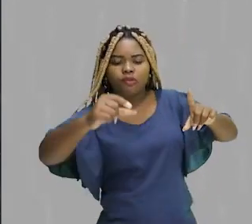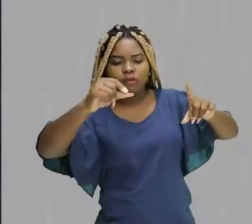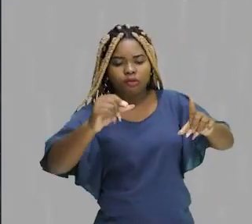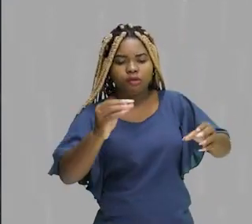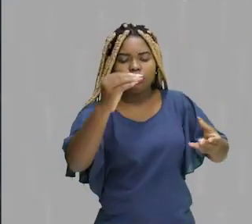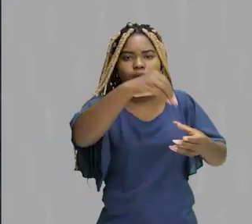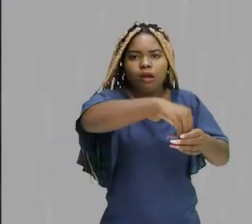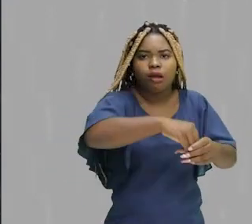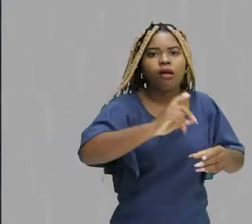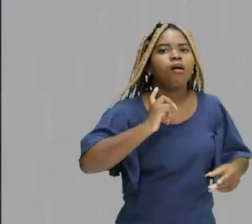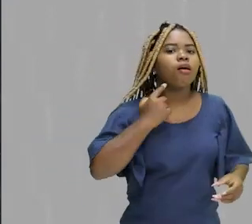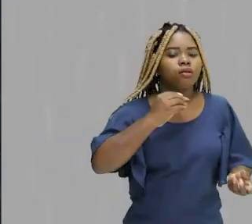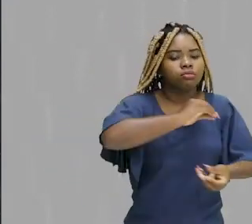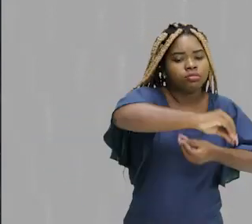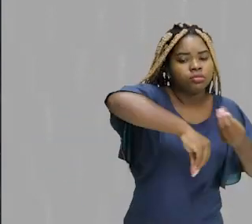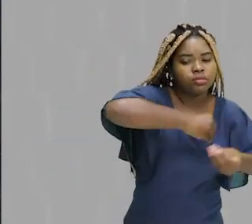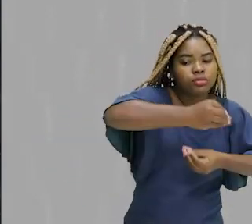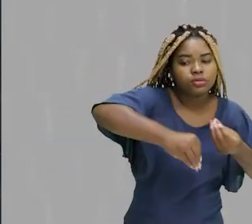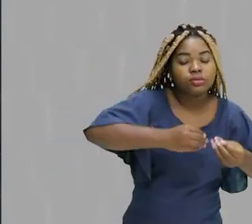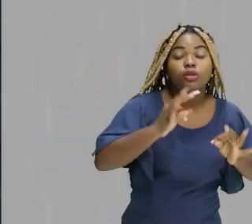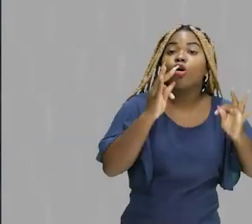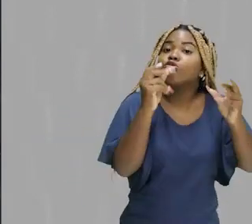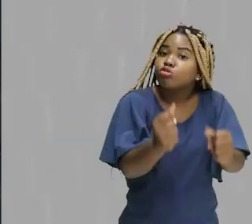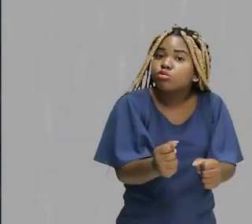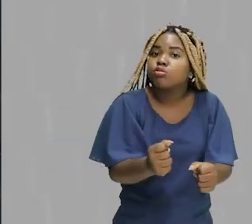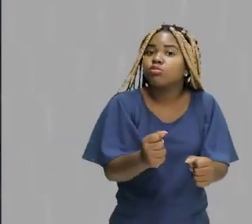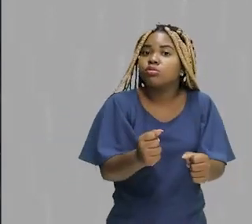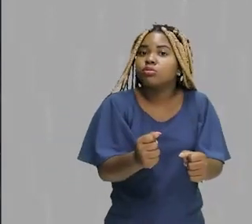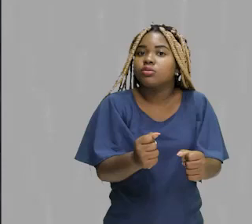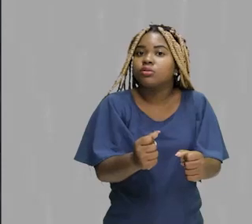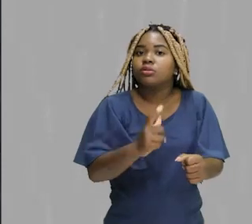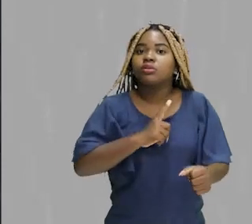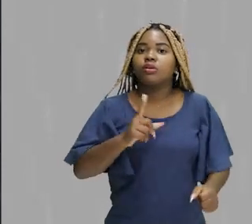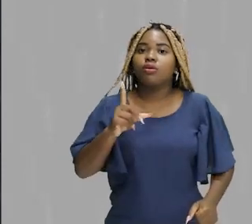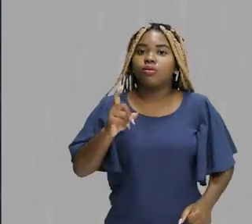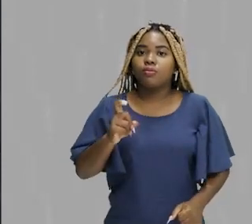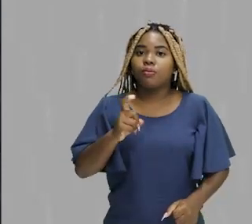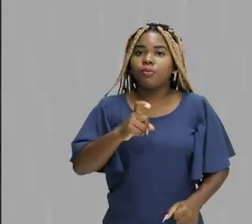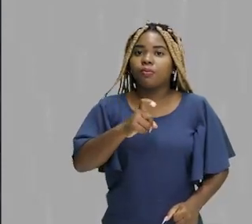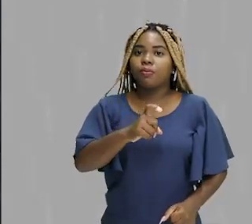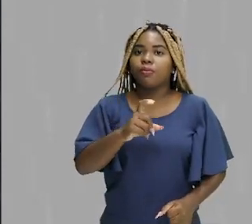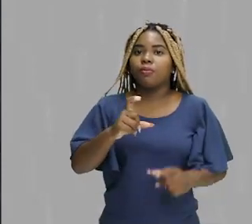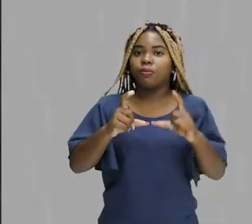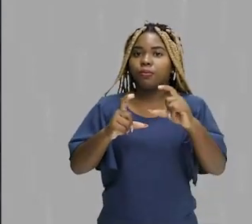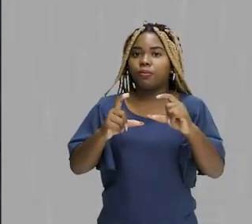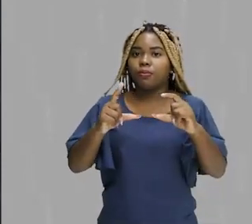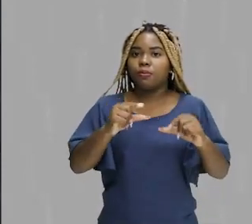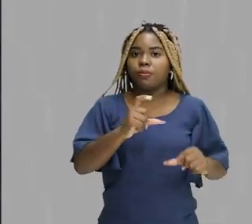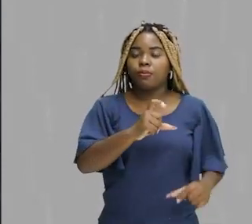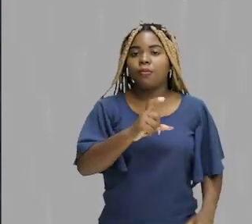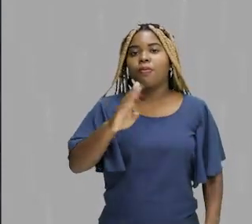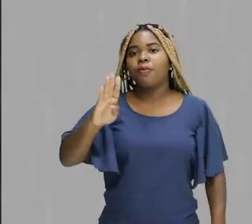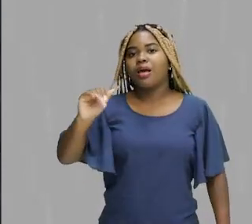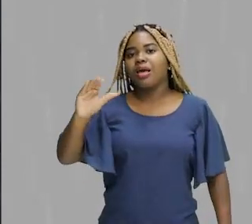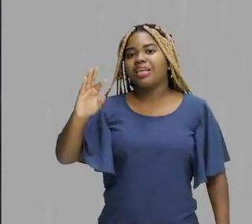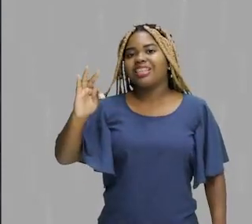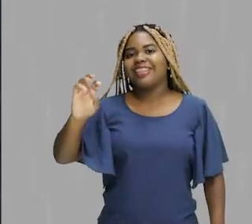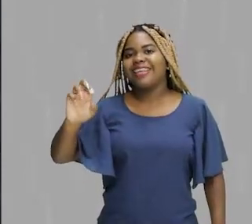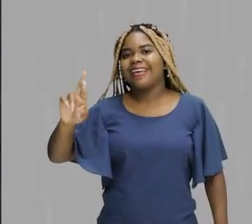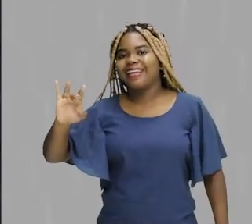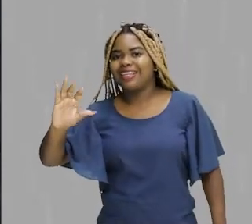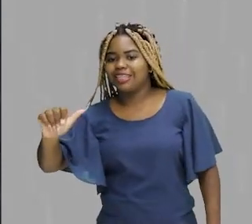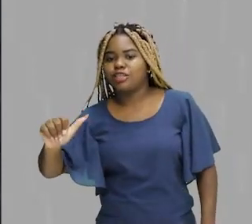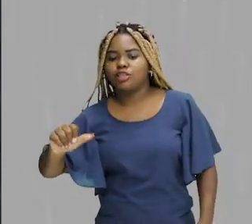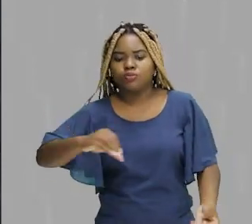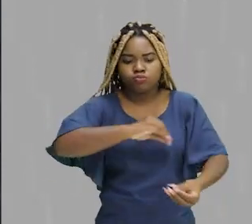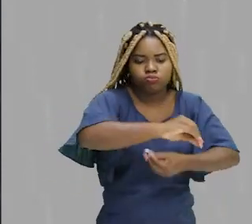isso, pela ação das bactérias, então vai gerar o metano. Esse metano, né,